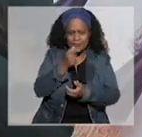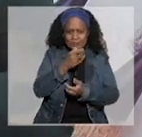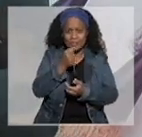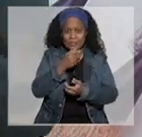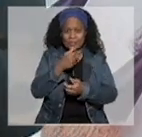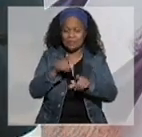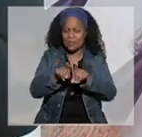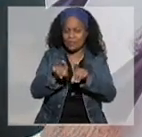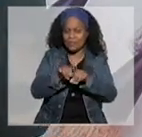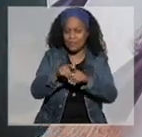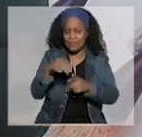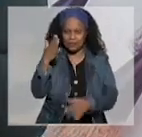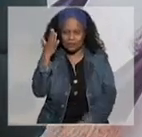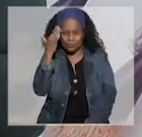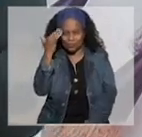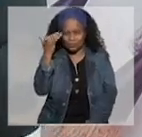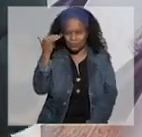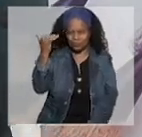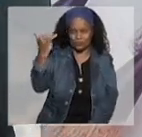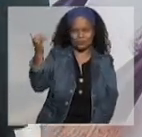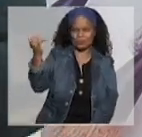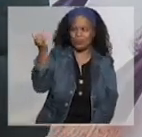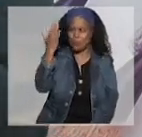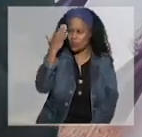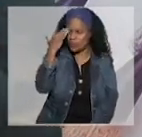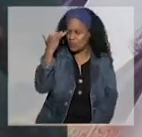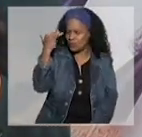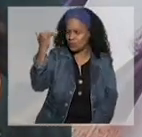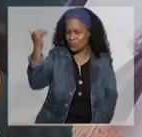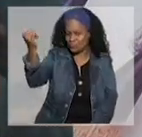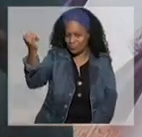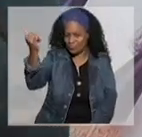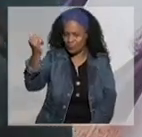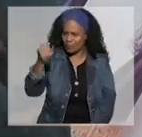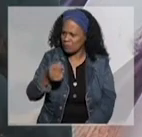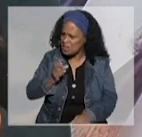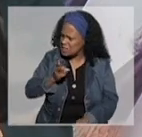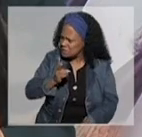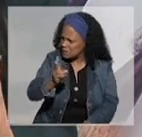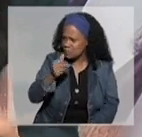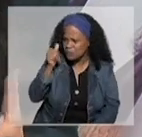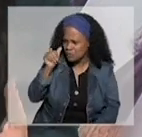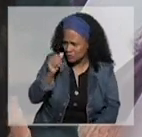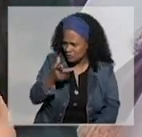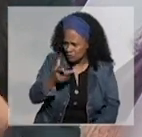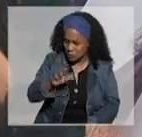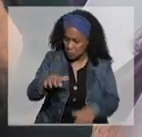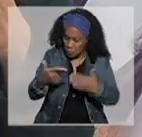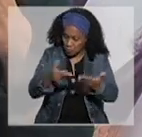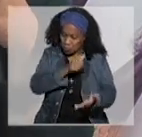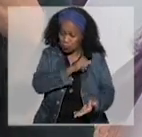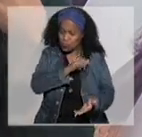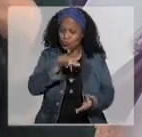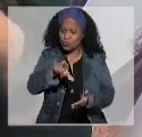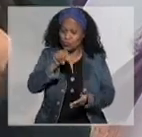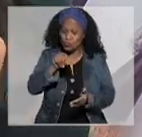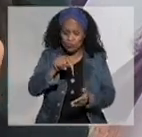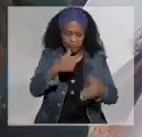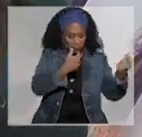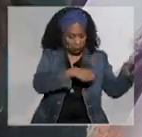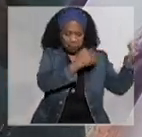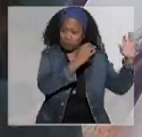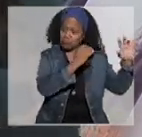sarcasmo, sim, mas também tem um quê de sensualidade, né? Ela, ela te seduziu. Miriam, é sempre assim quando os alunos eles resolvem